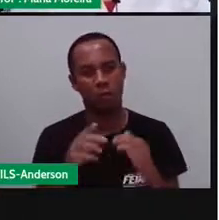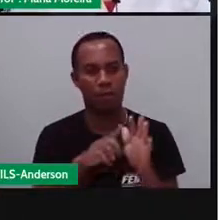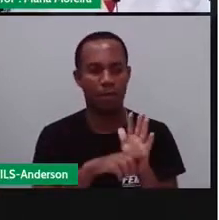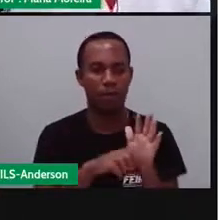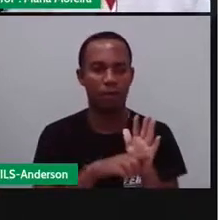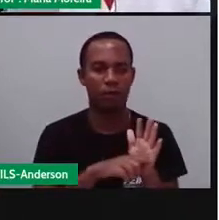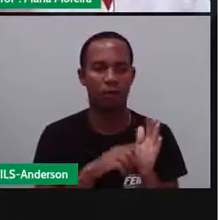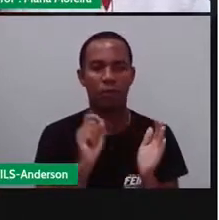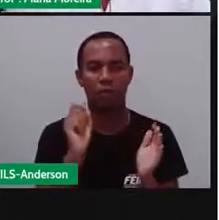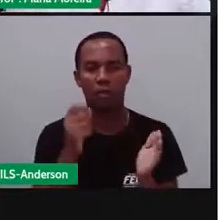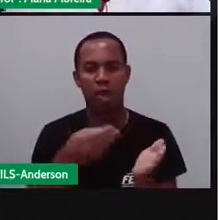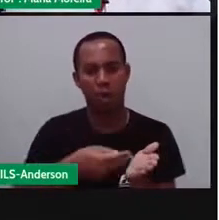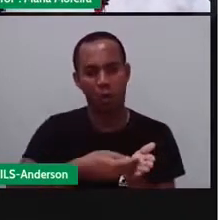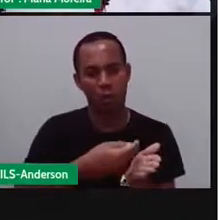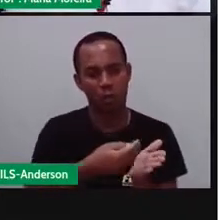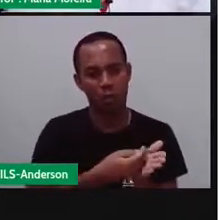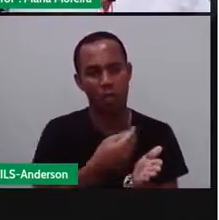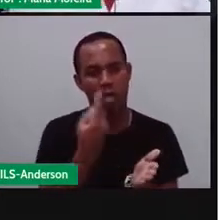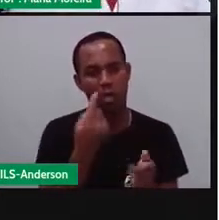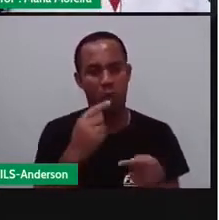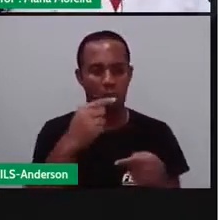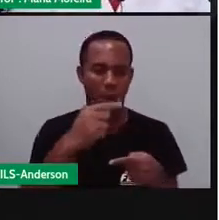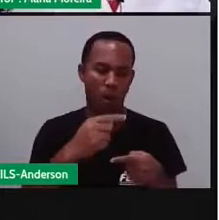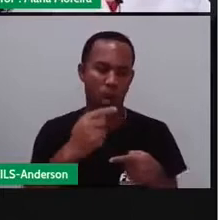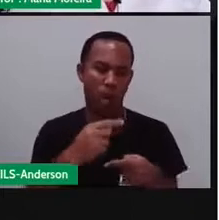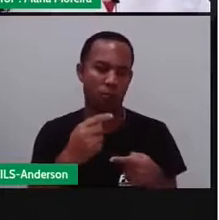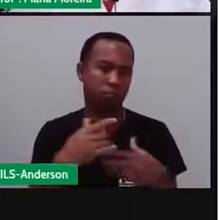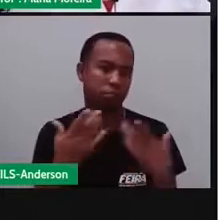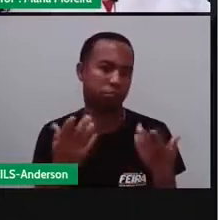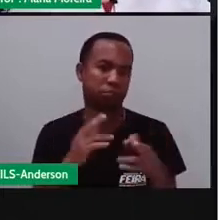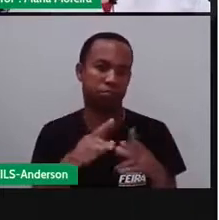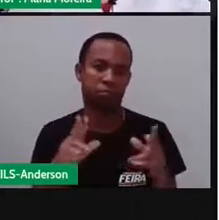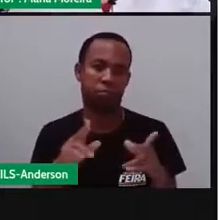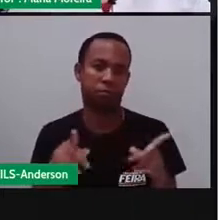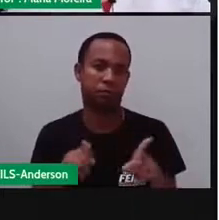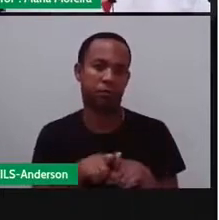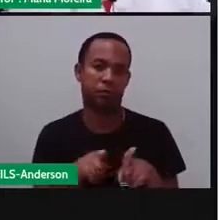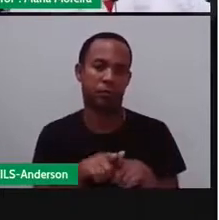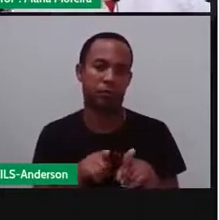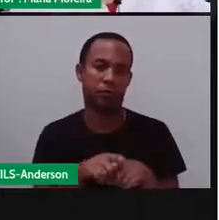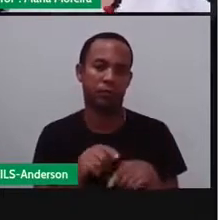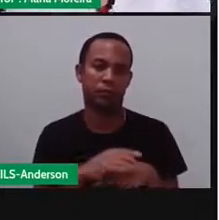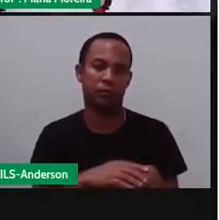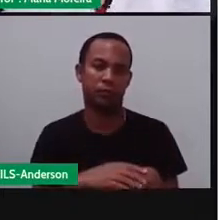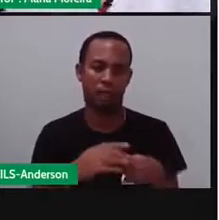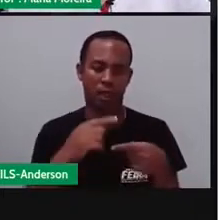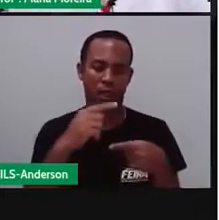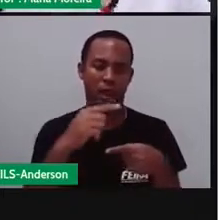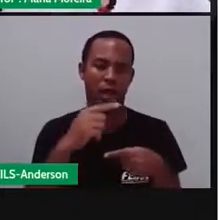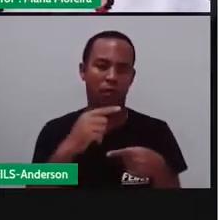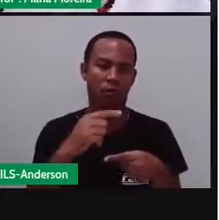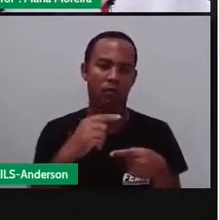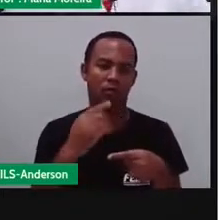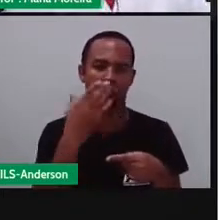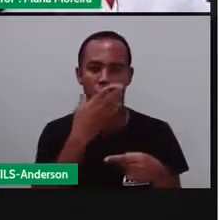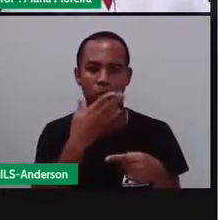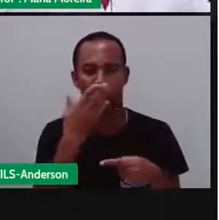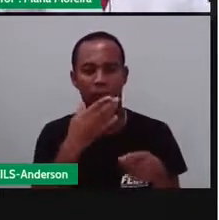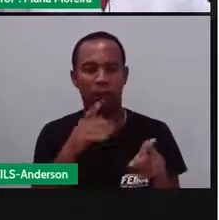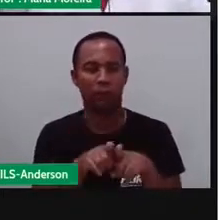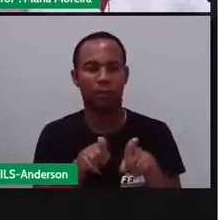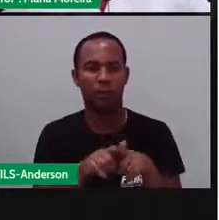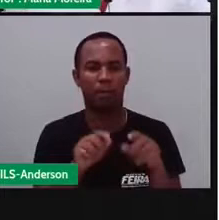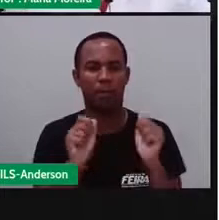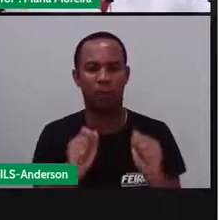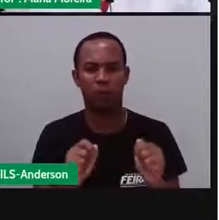uma colher, pode ser uma lata, né, nas receitas de pudim, falo muito sobre lata, né, a lata de leite condensado usa a mesma medida.